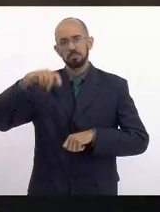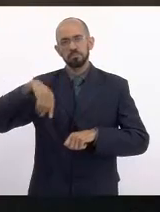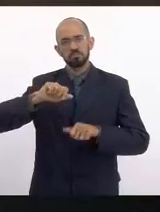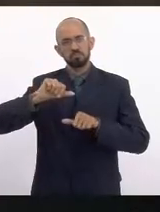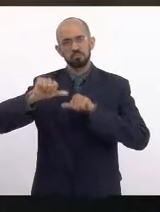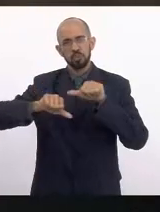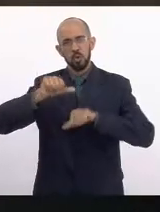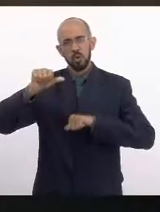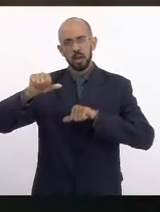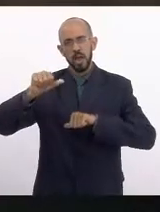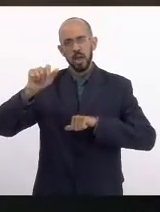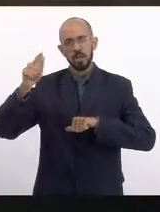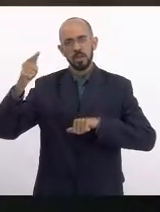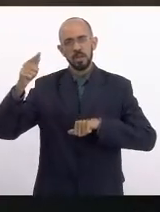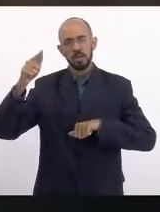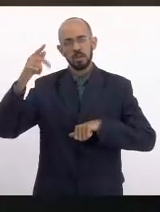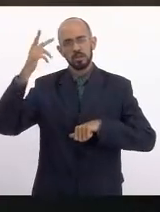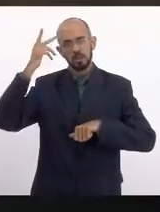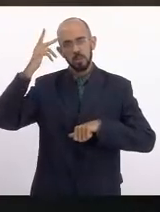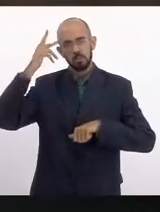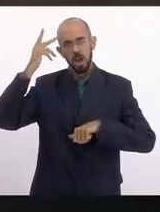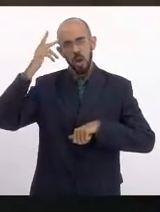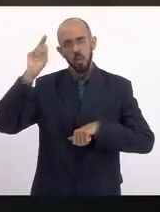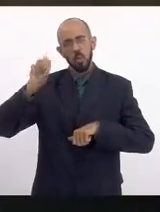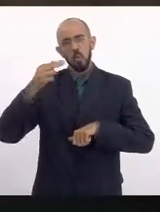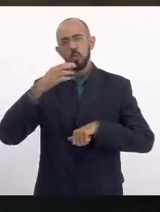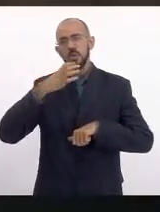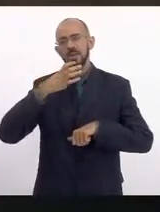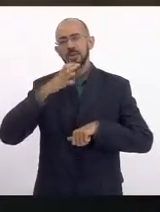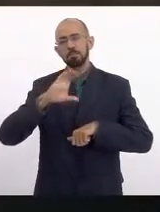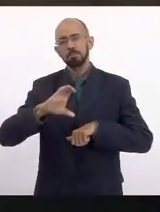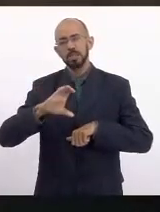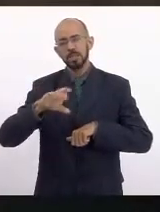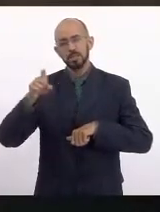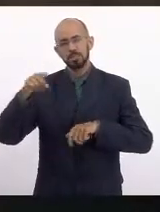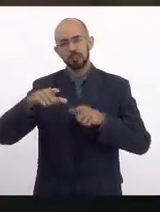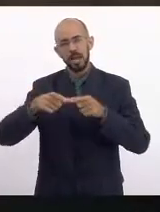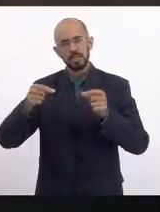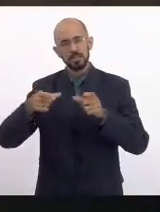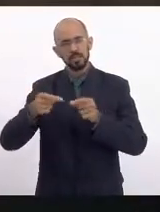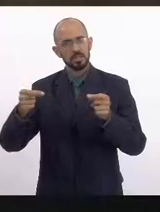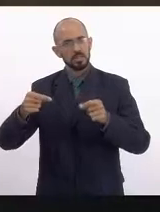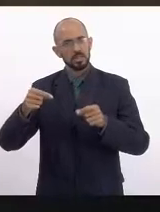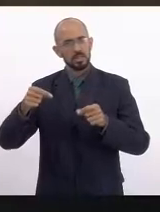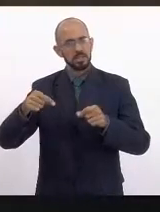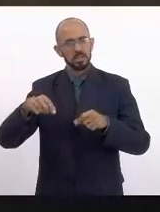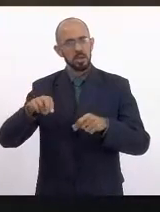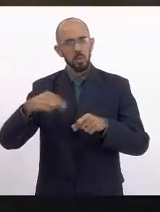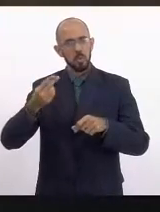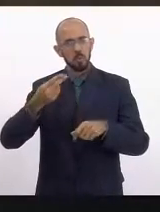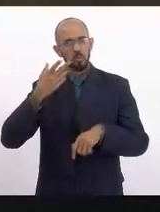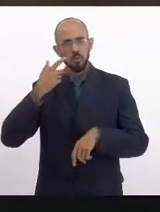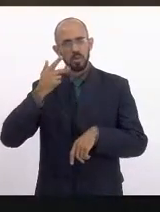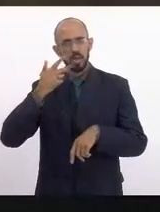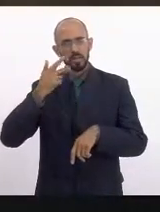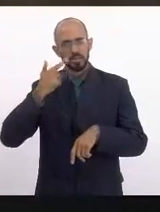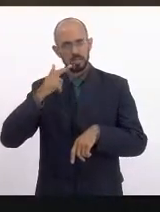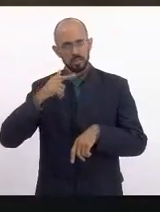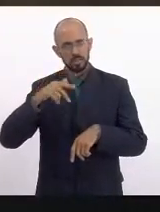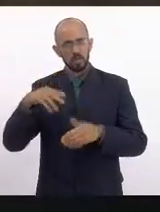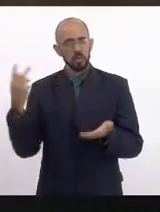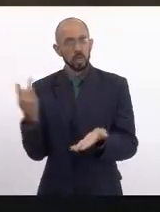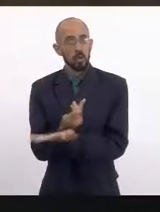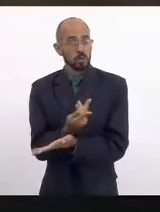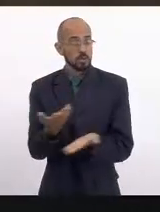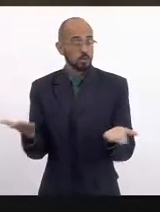dela em Guarulhos e fazer o rabo dela em Campinas e fazer o rabo dela em Brasília e fazer o rappi dela em Fortaleza porque é isso que acontece